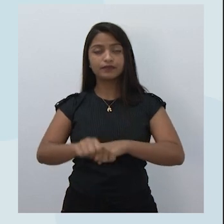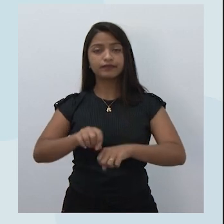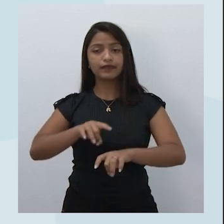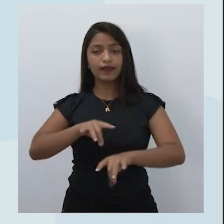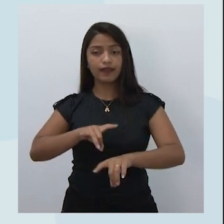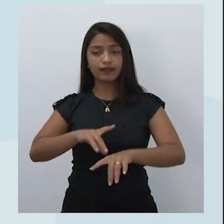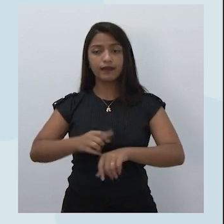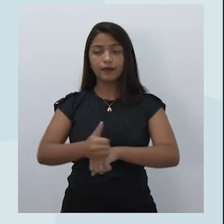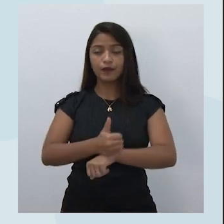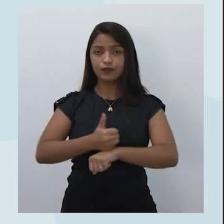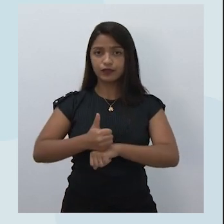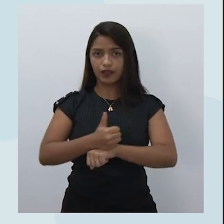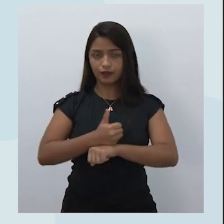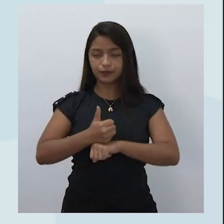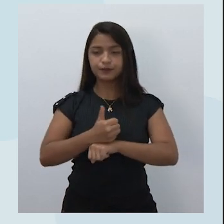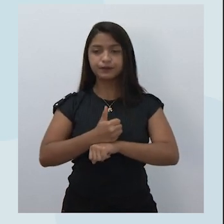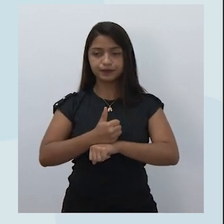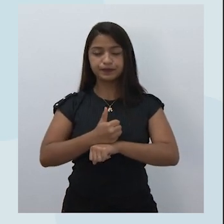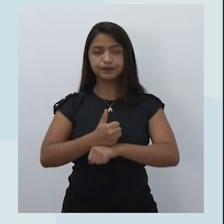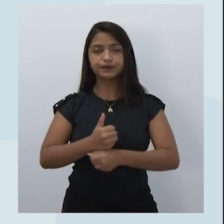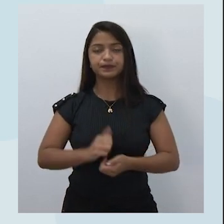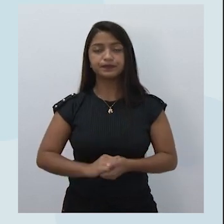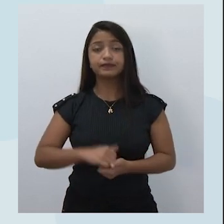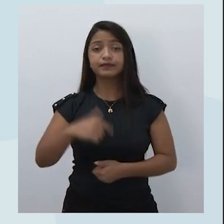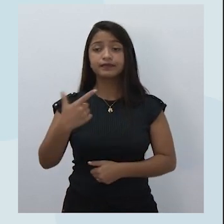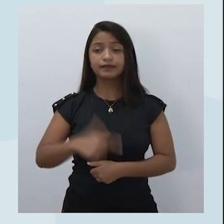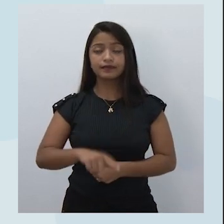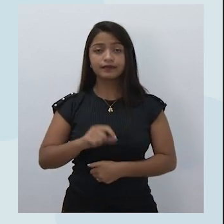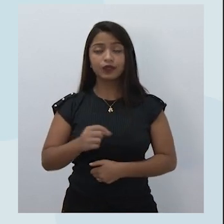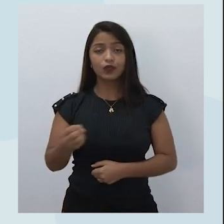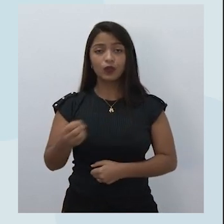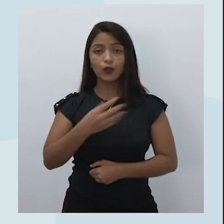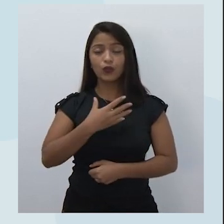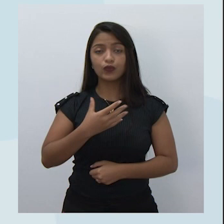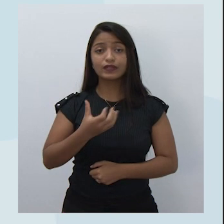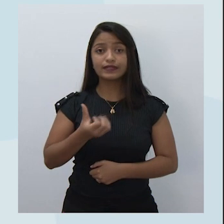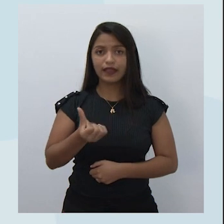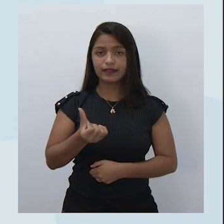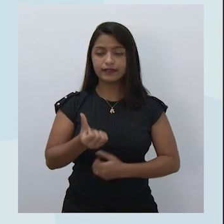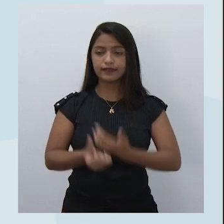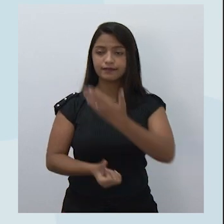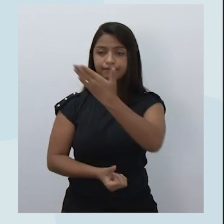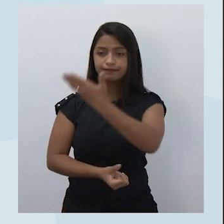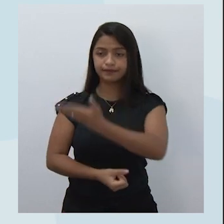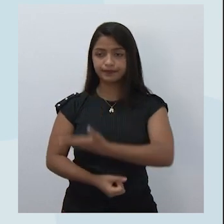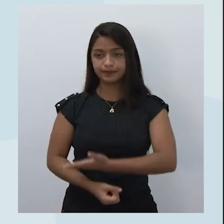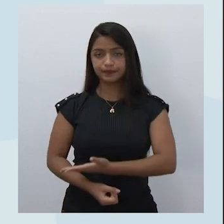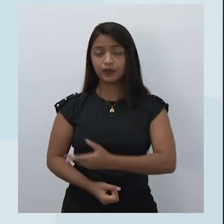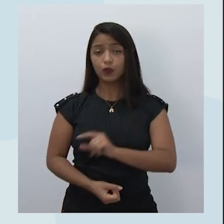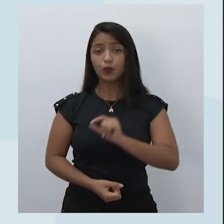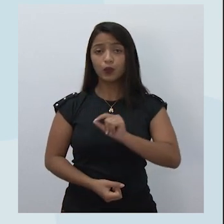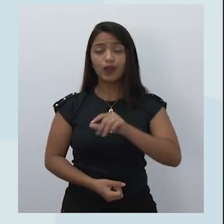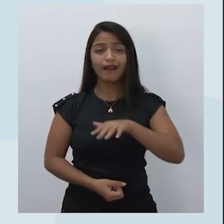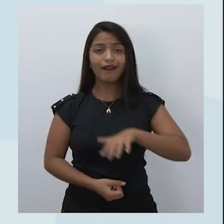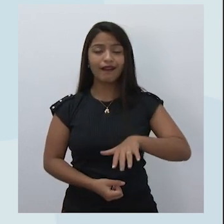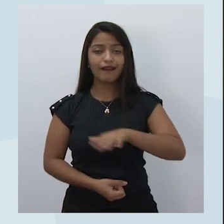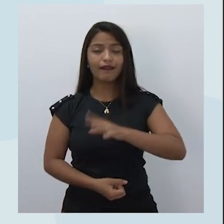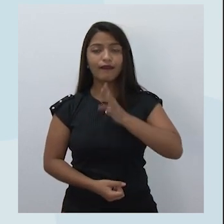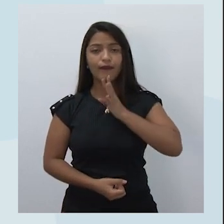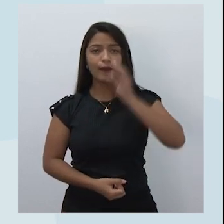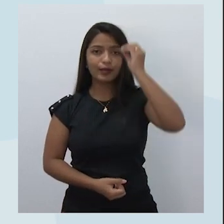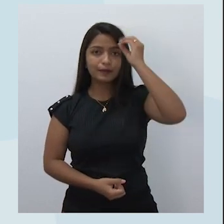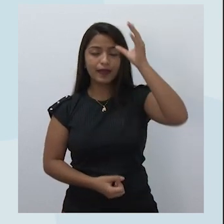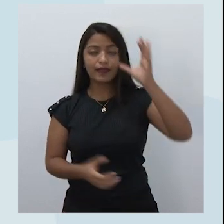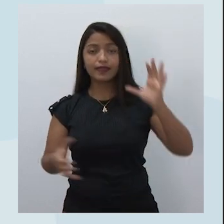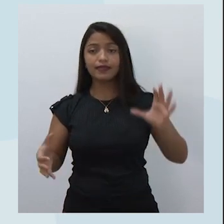Além desses cinco itinerários, nós vamos ter mais seis itinerários que nós chamamos de itinerários integrados